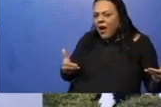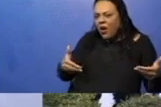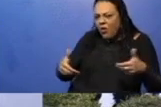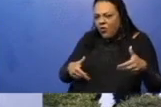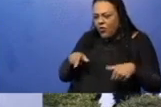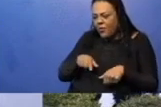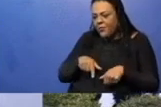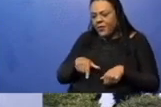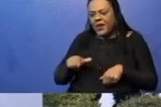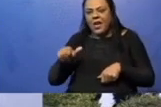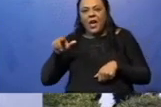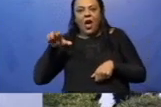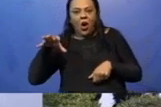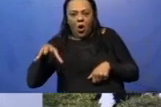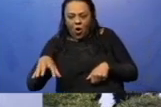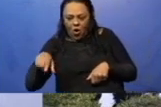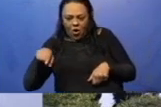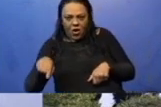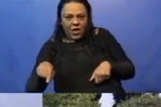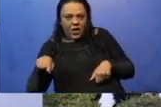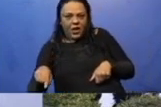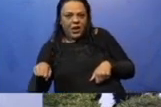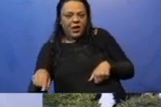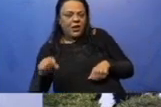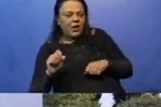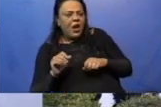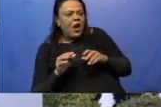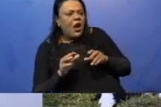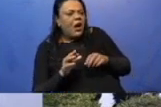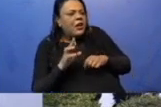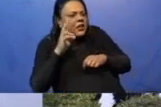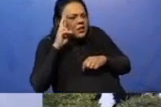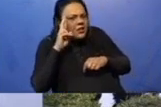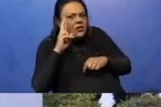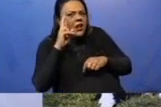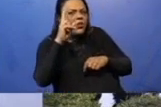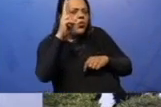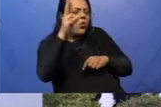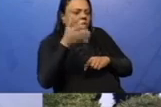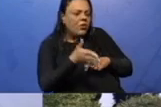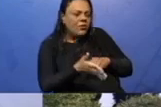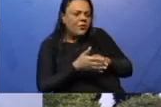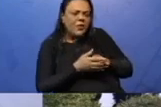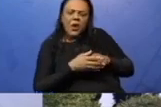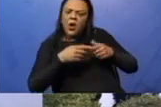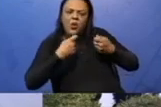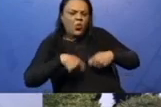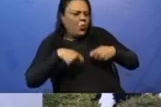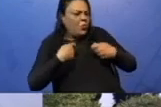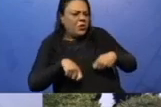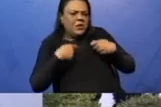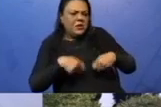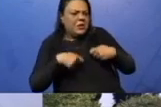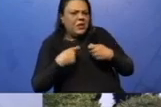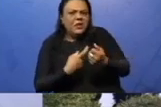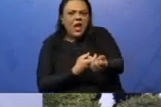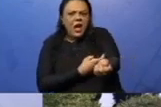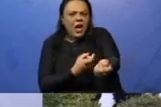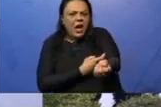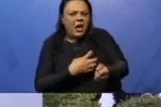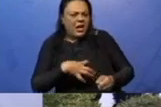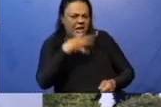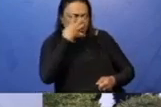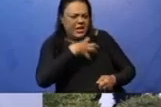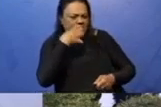Aí, olha só a resposta que esperta do cordeiro. Senhor, respondeu o cordeiro, não precisa ficar com raiva, porque